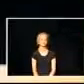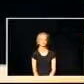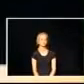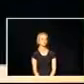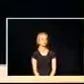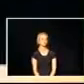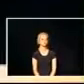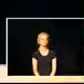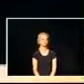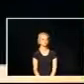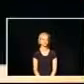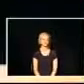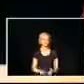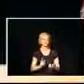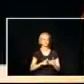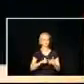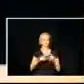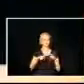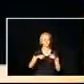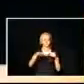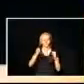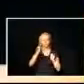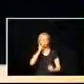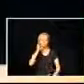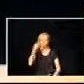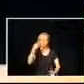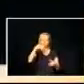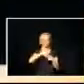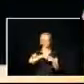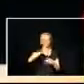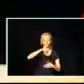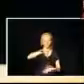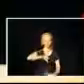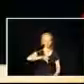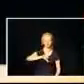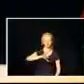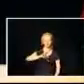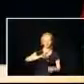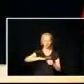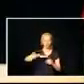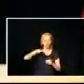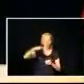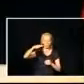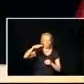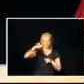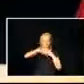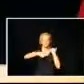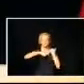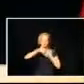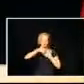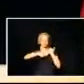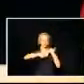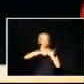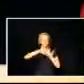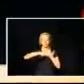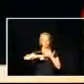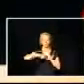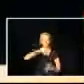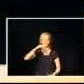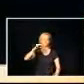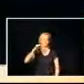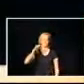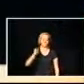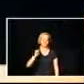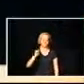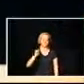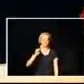dos servidores técnicos da universidade, da escola e também dos